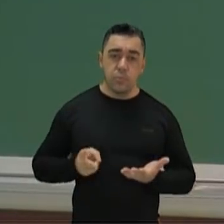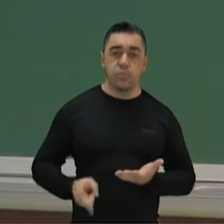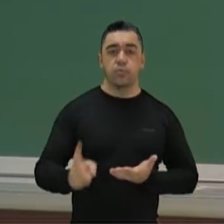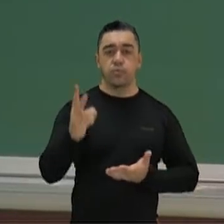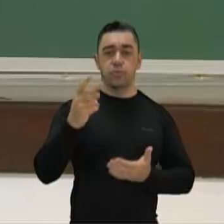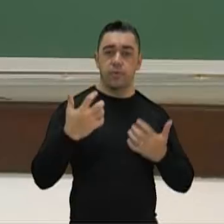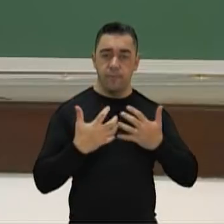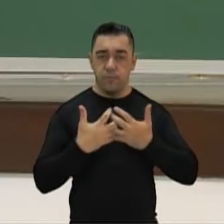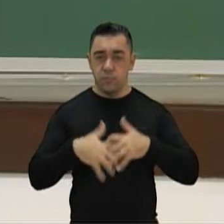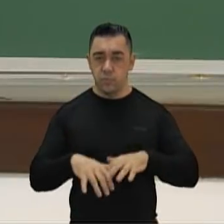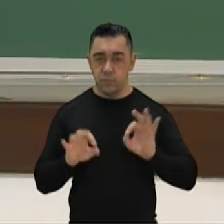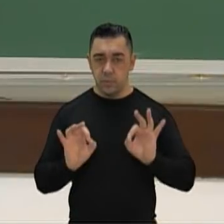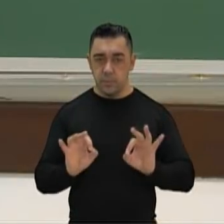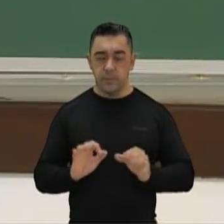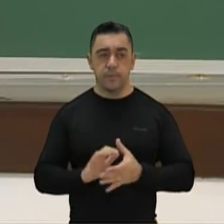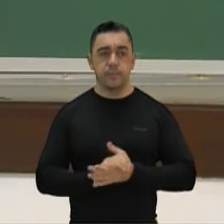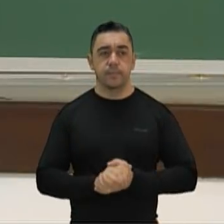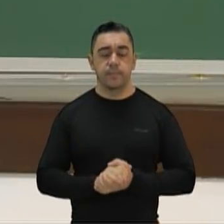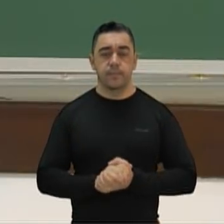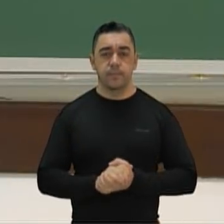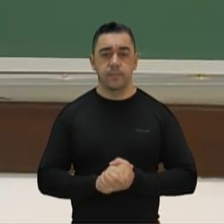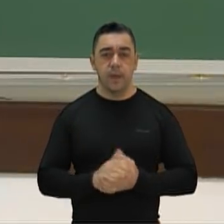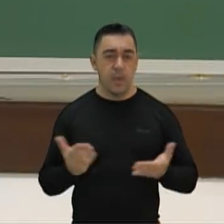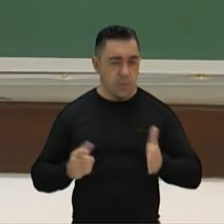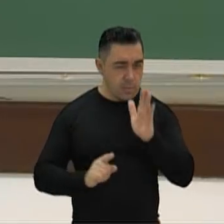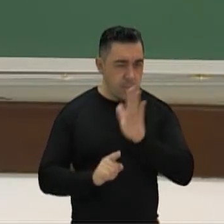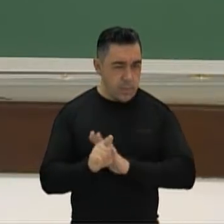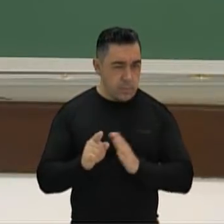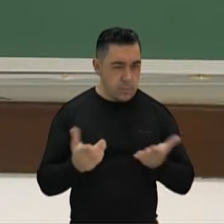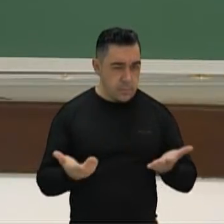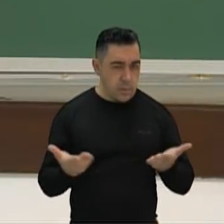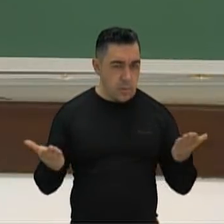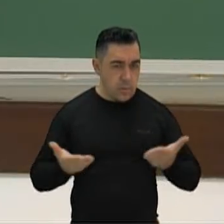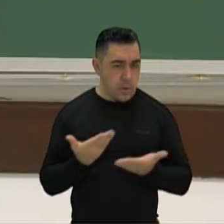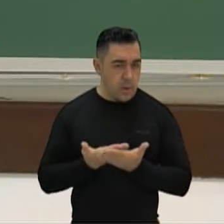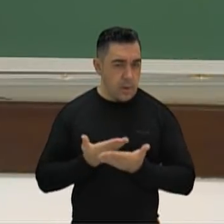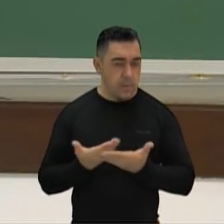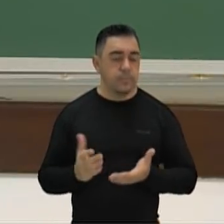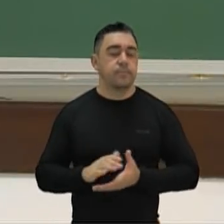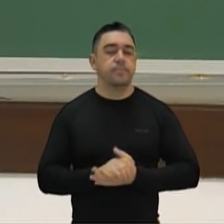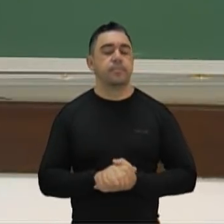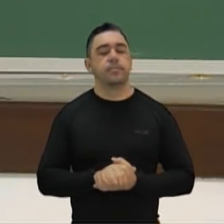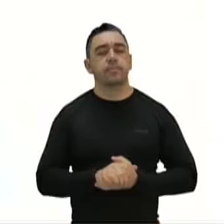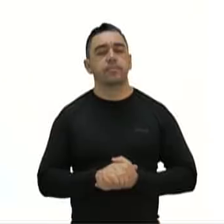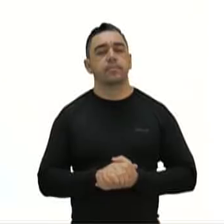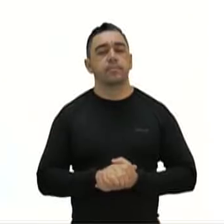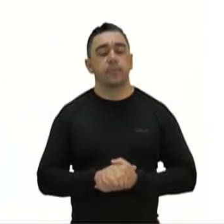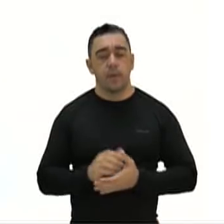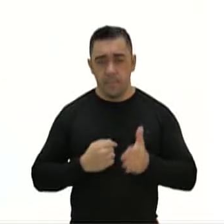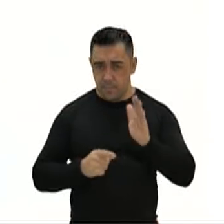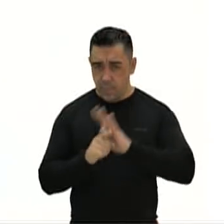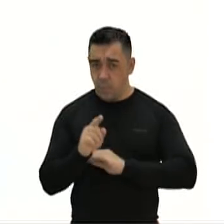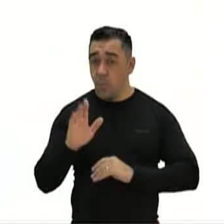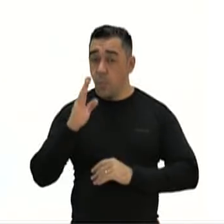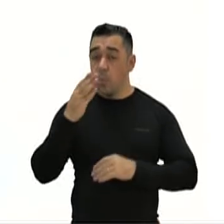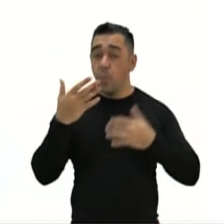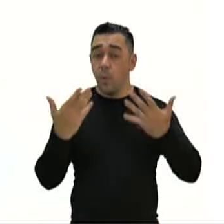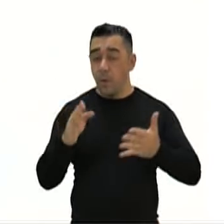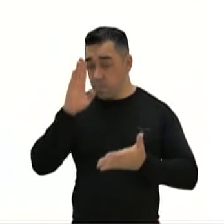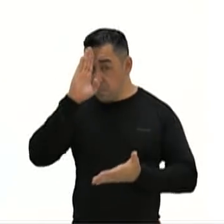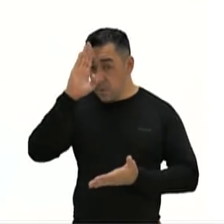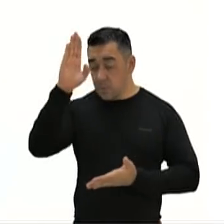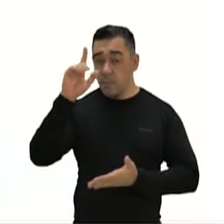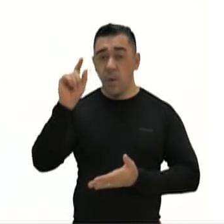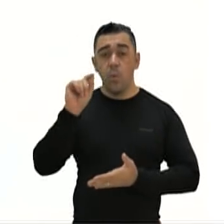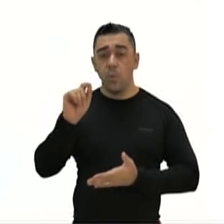funcionando. Vamos a mais um quiz, então, pessoal, da aula de hoje? Qual é a principal estrutura